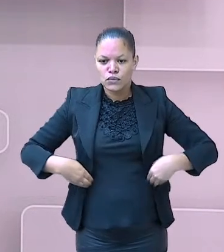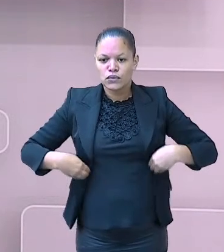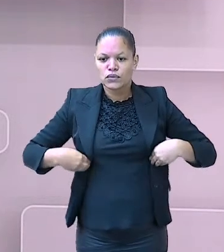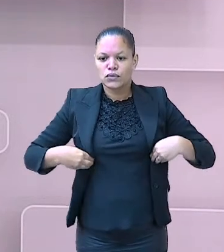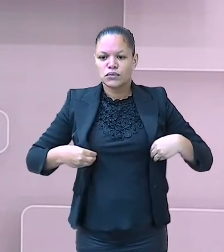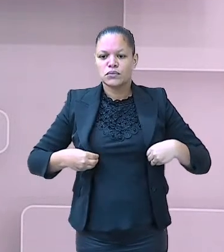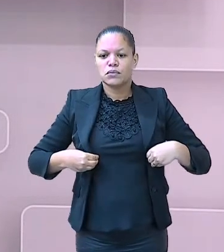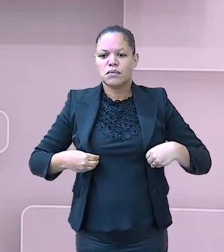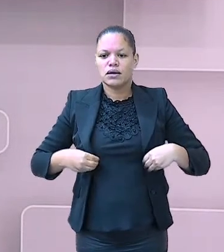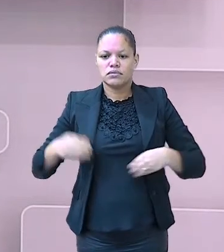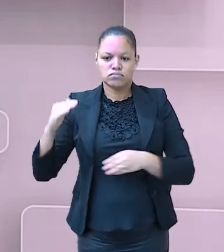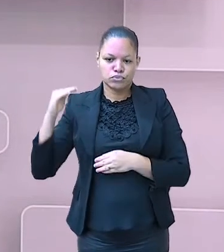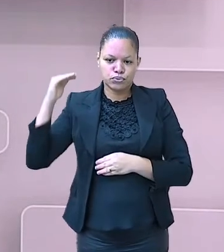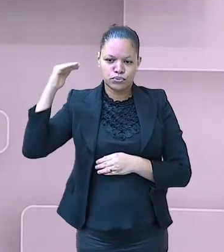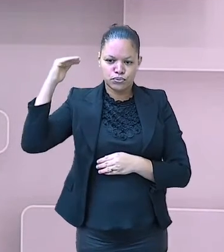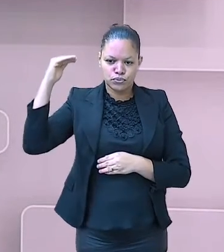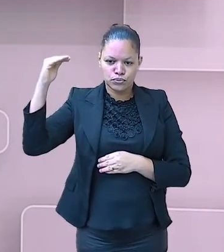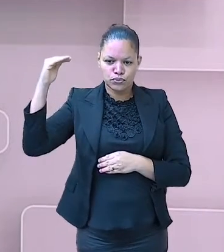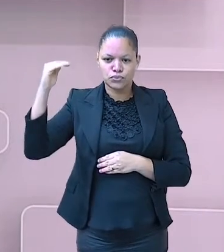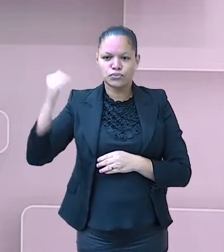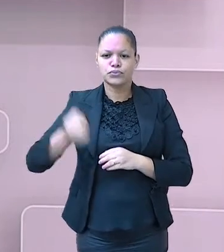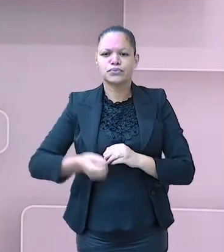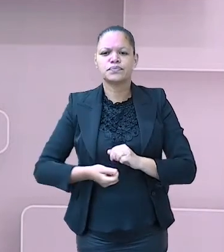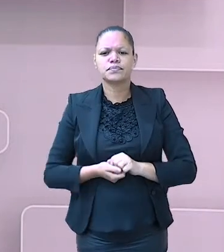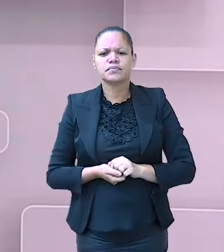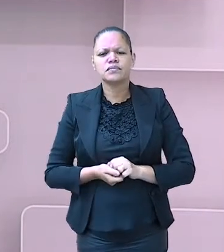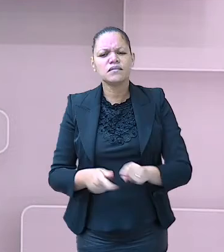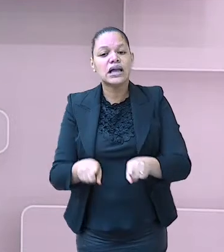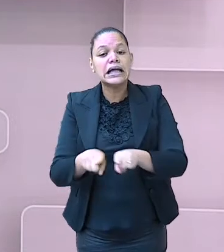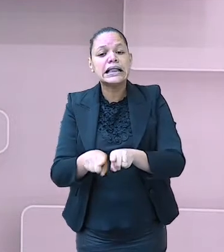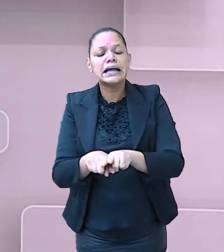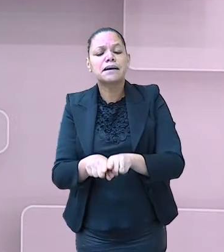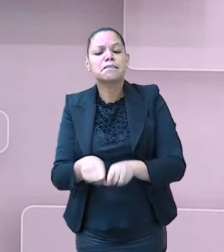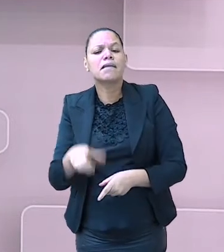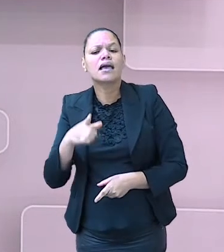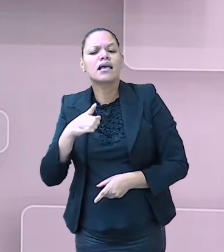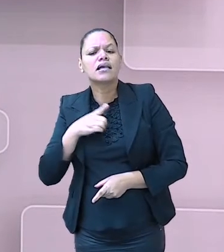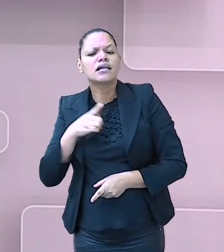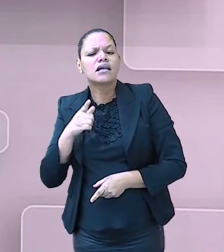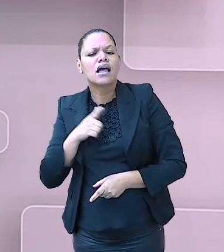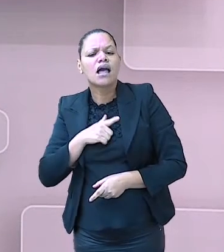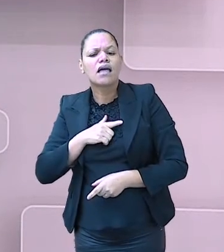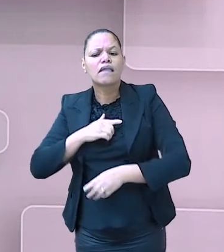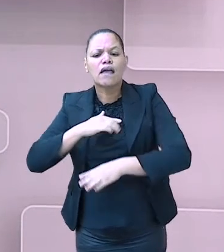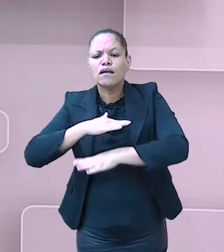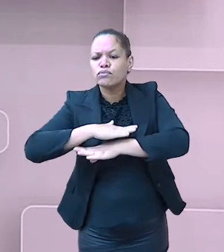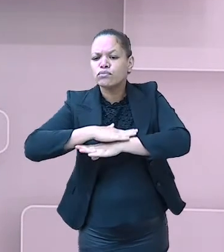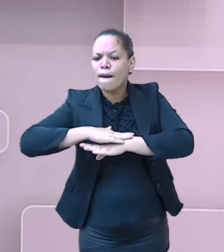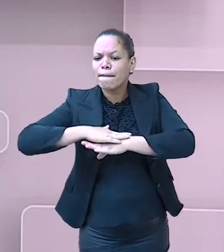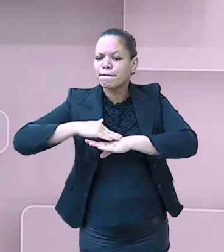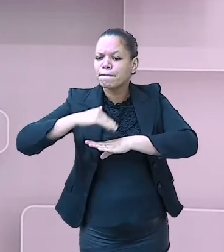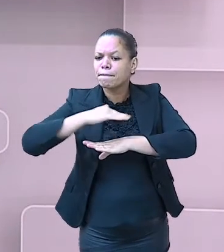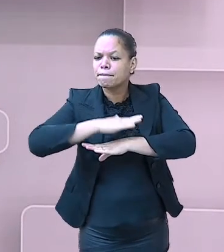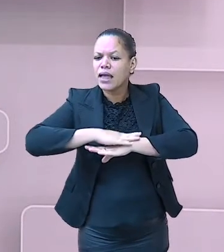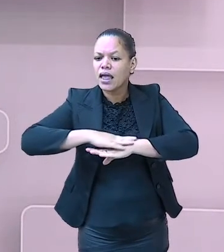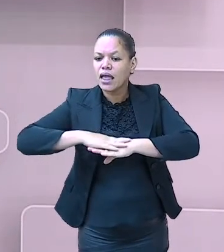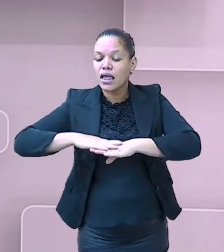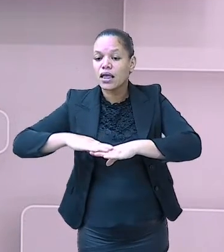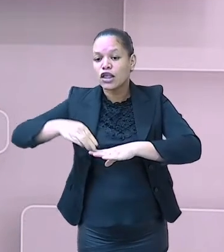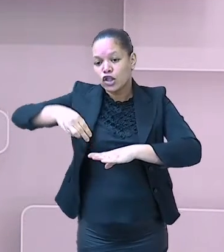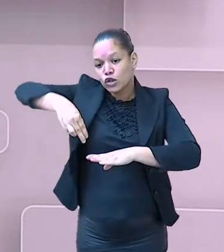Aí eles têm essa pele, né, com essa glândula protetora, esse muco, então é um animal